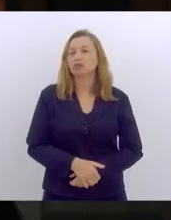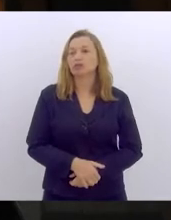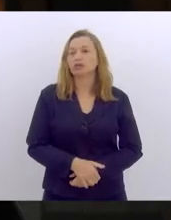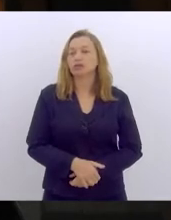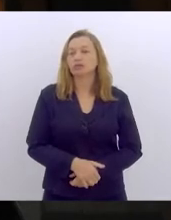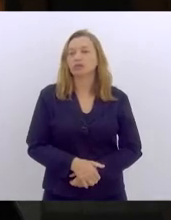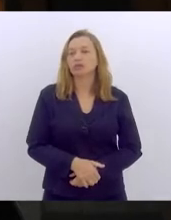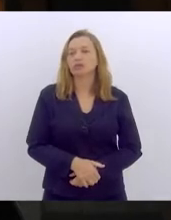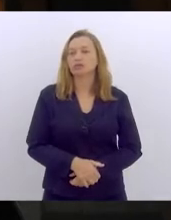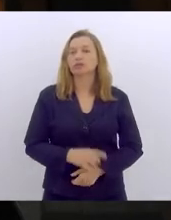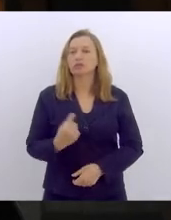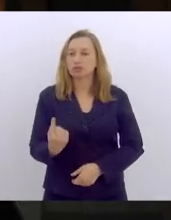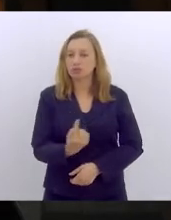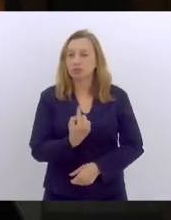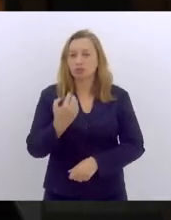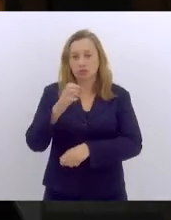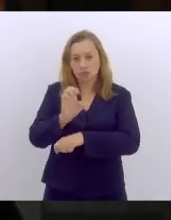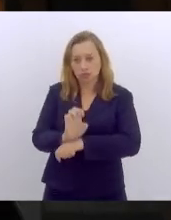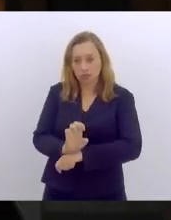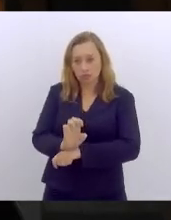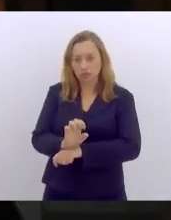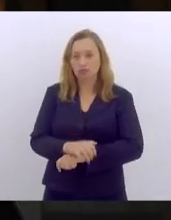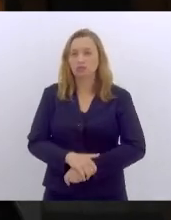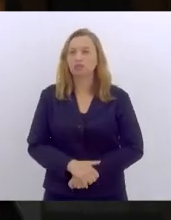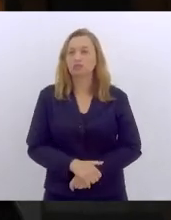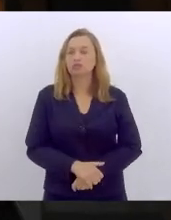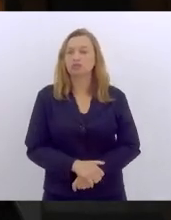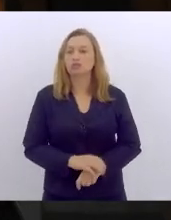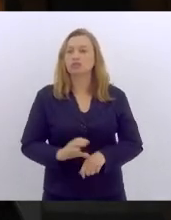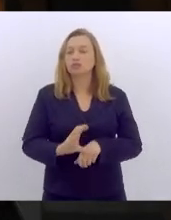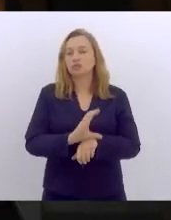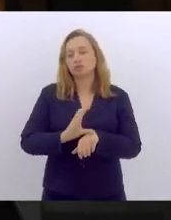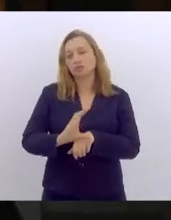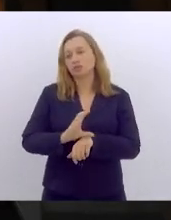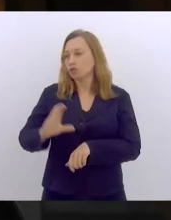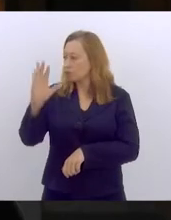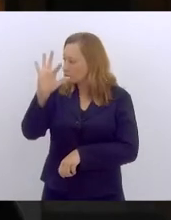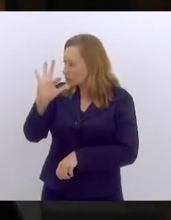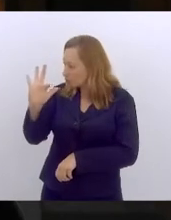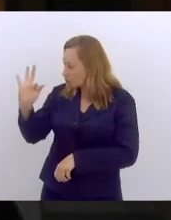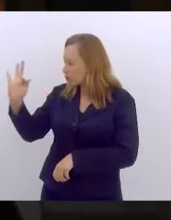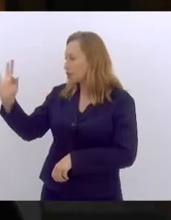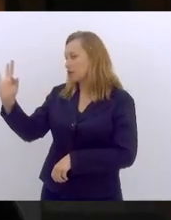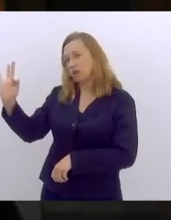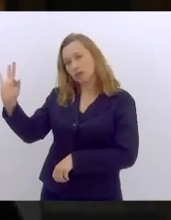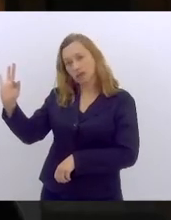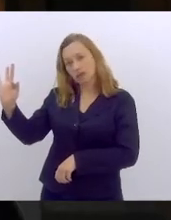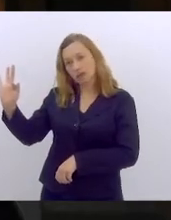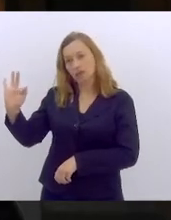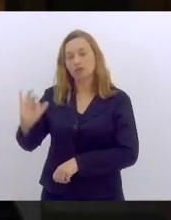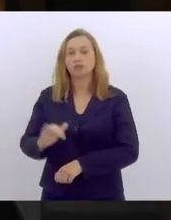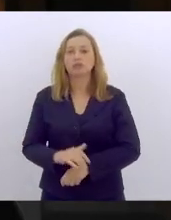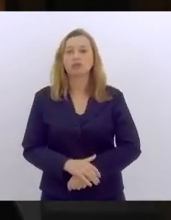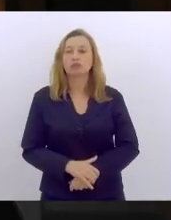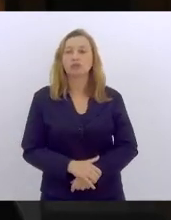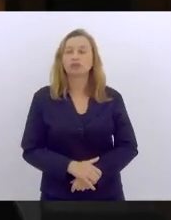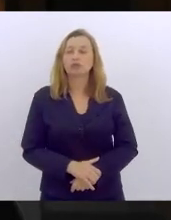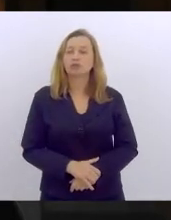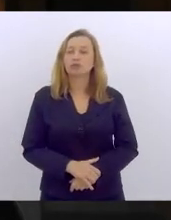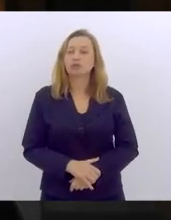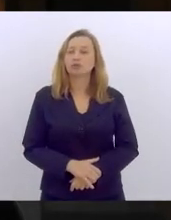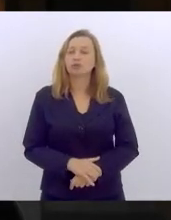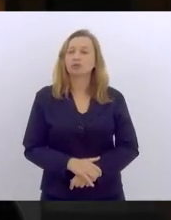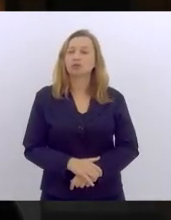em nosso Estado, aquilo que a Constituição Federal acentua e cita